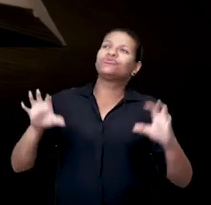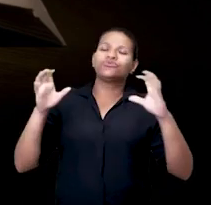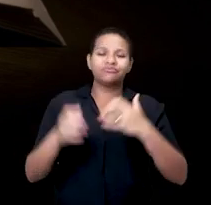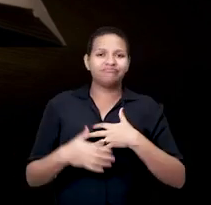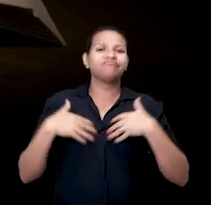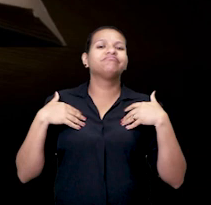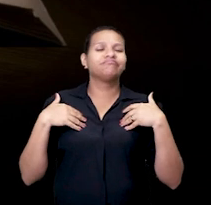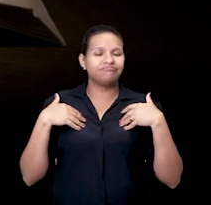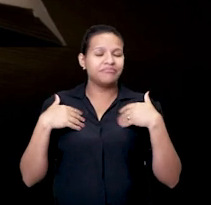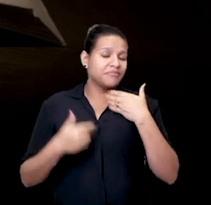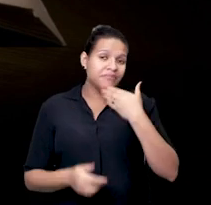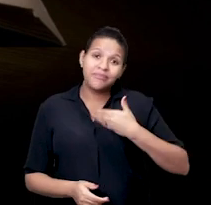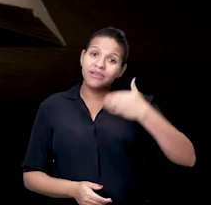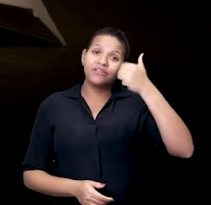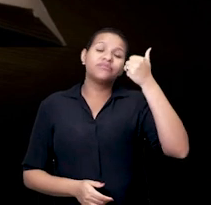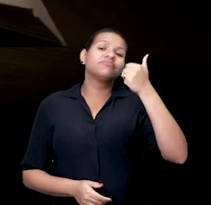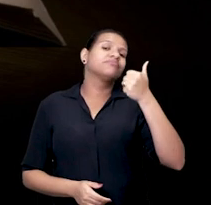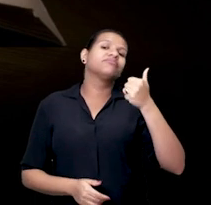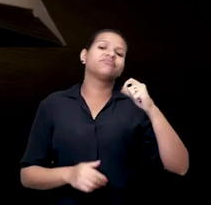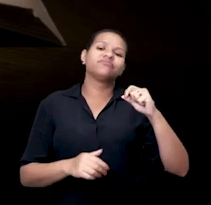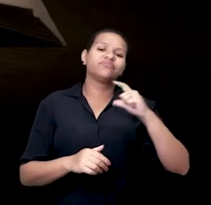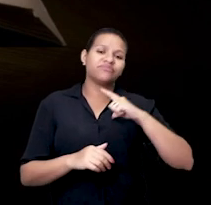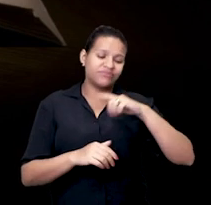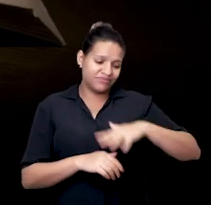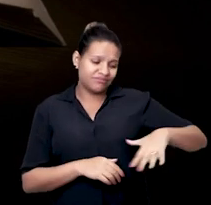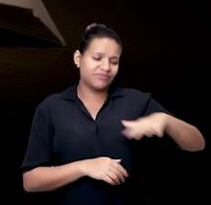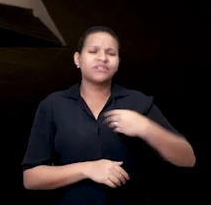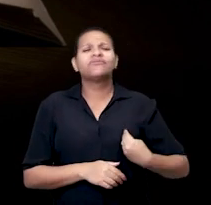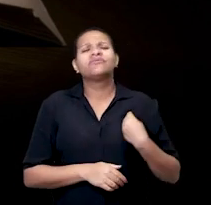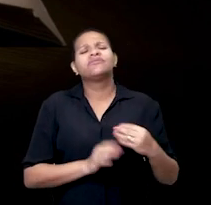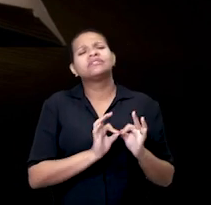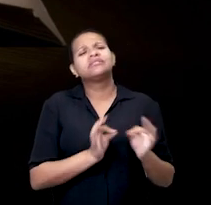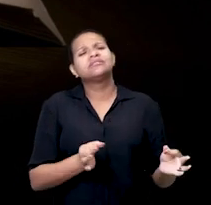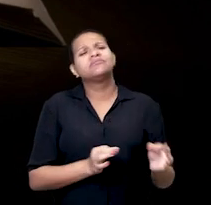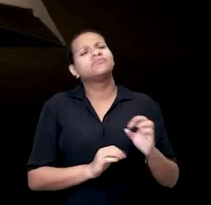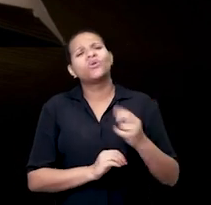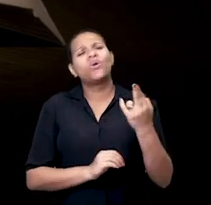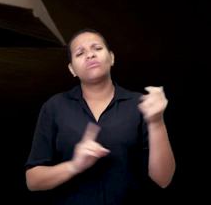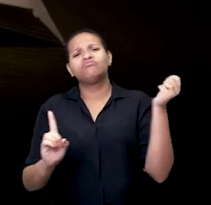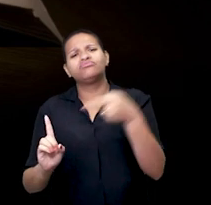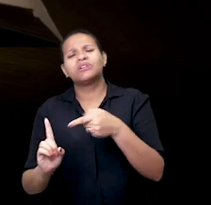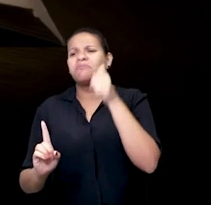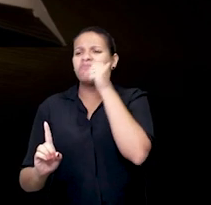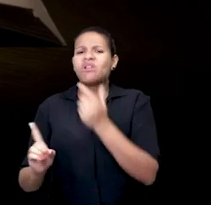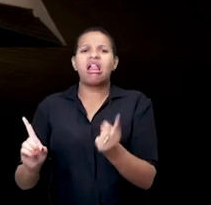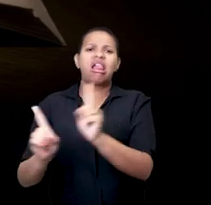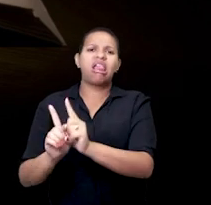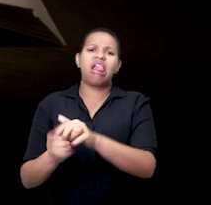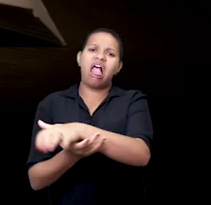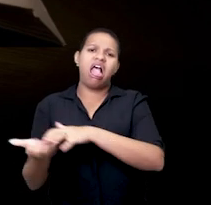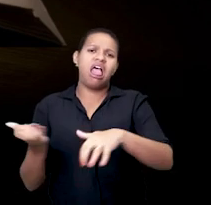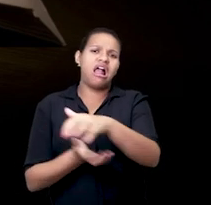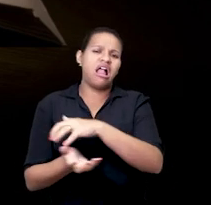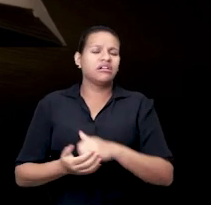É melhor habitar um canto do terraço do que viver com uma mulher impertinente. Água fresca para uma